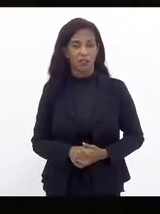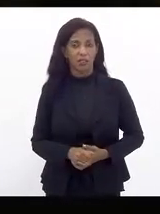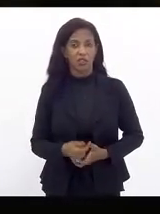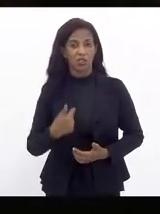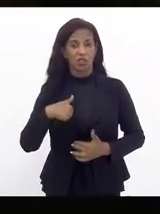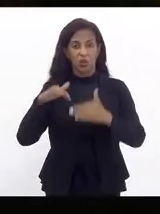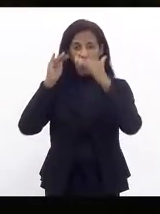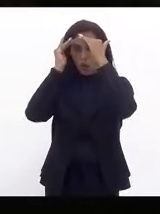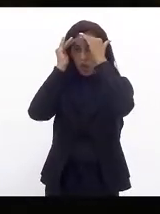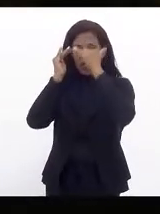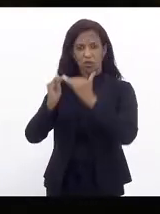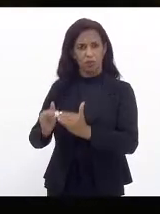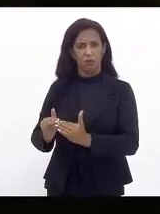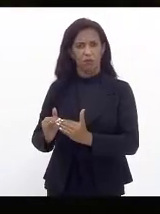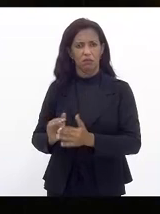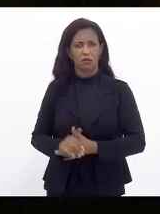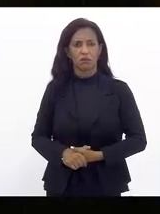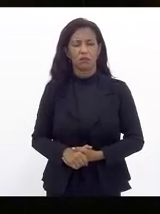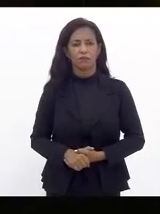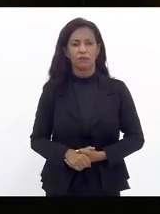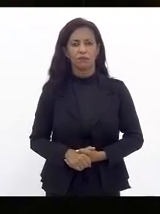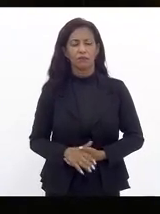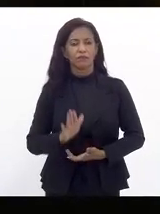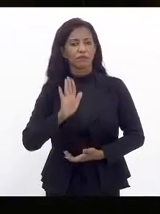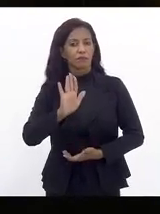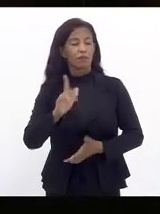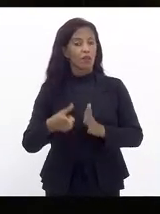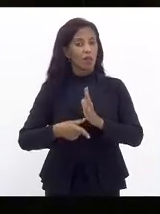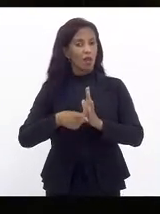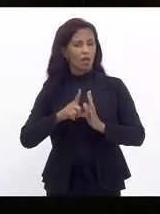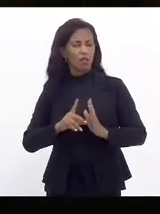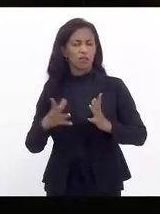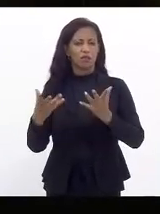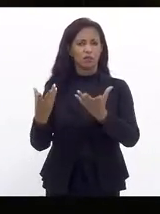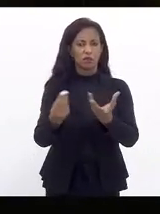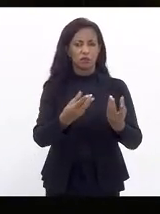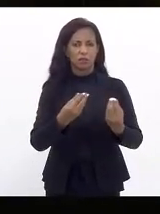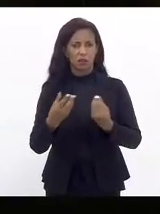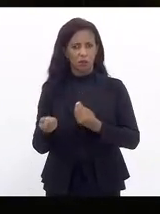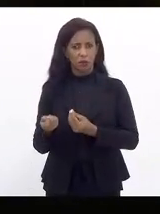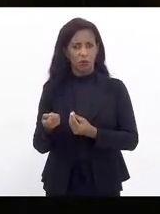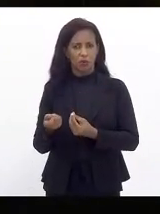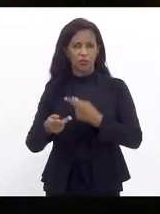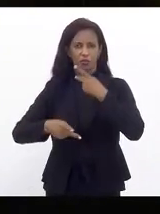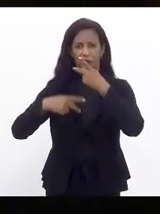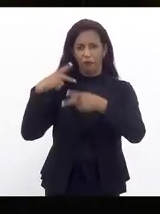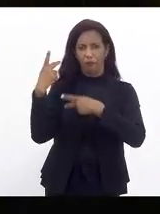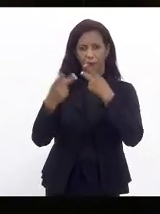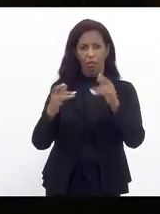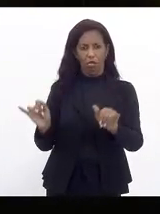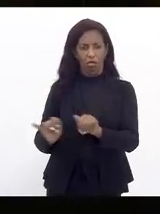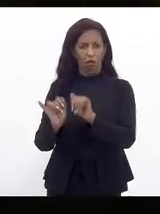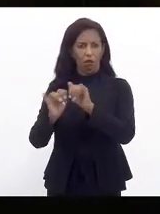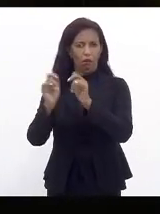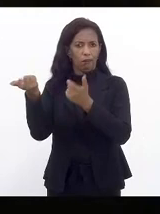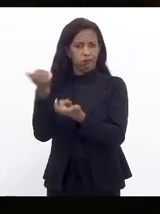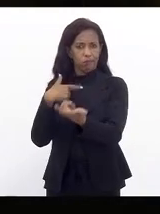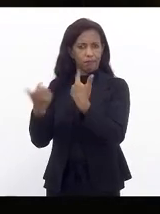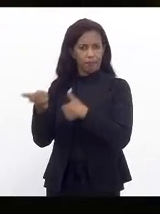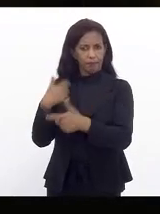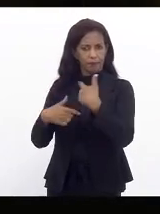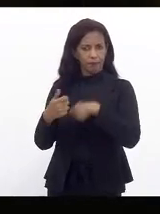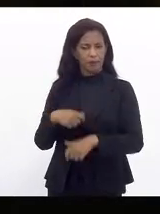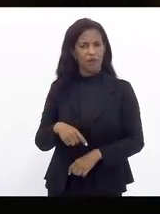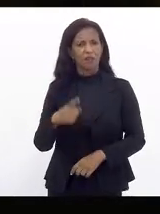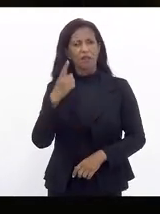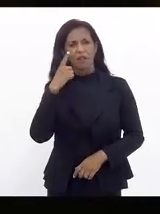eu o respeito assim. Mas, antes que muitos financiem páginas para me atacar, dá